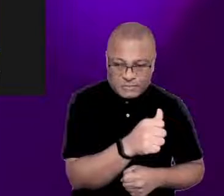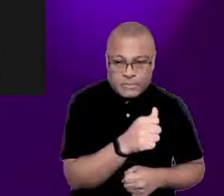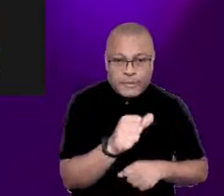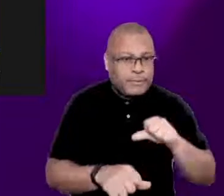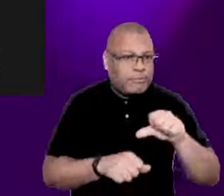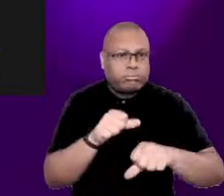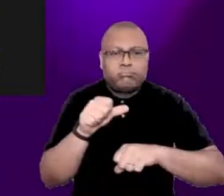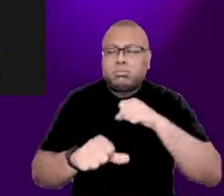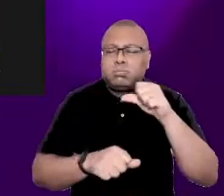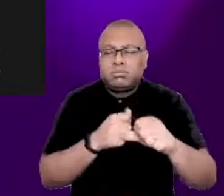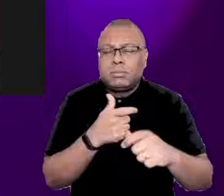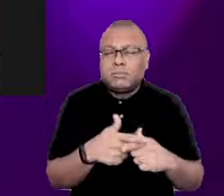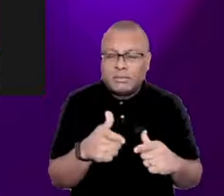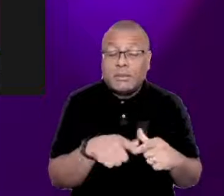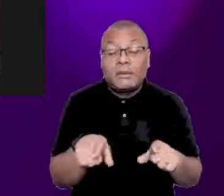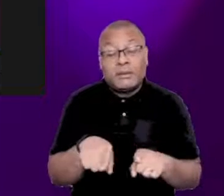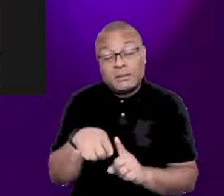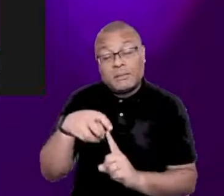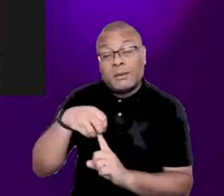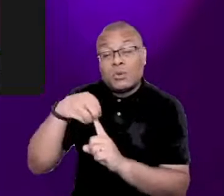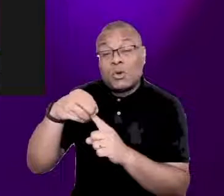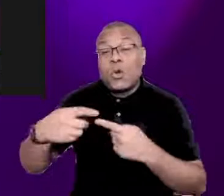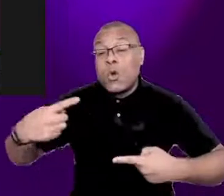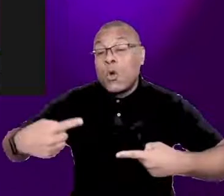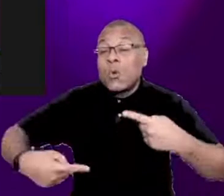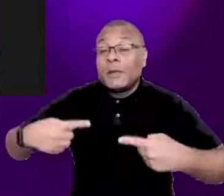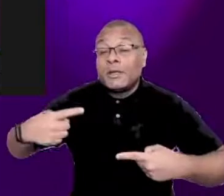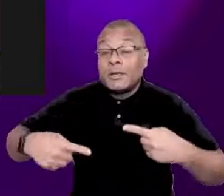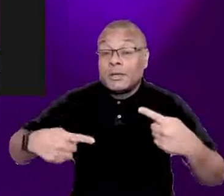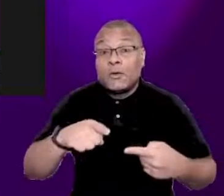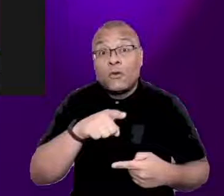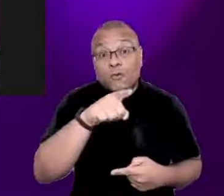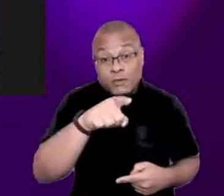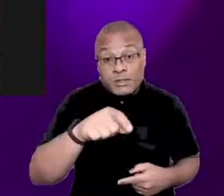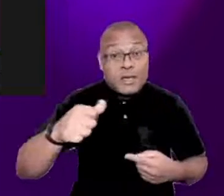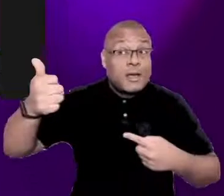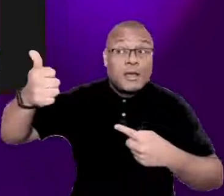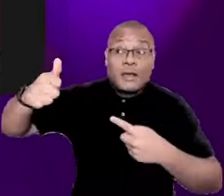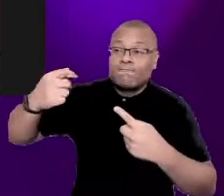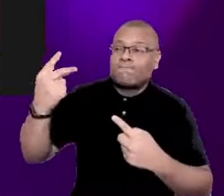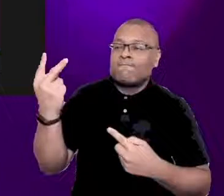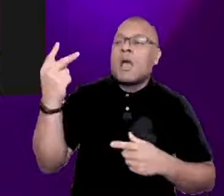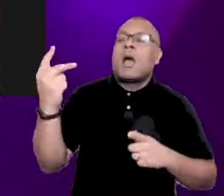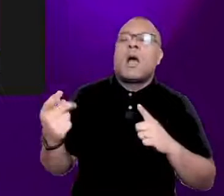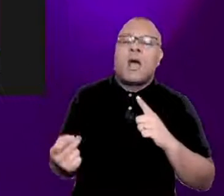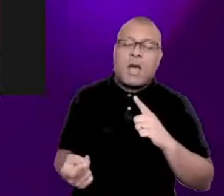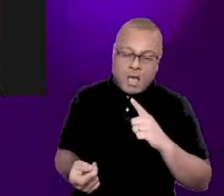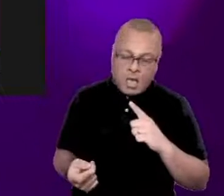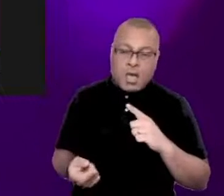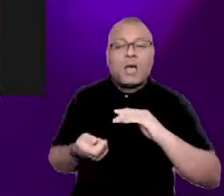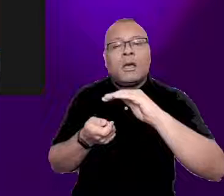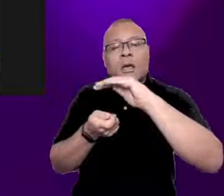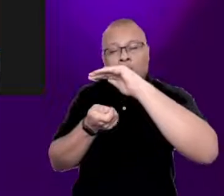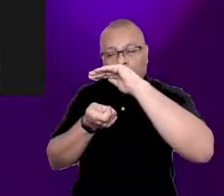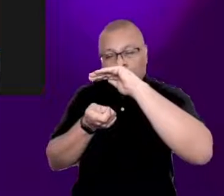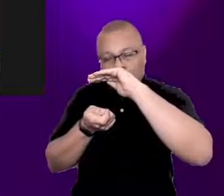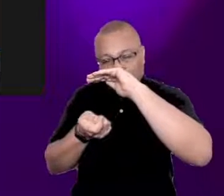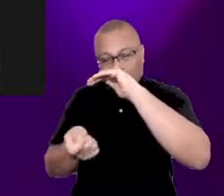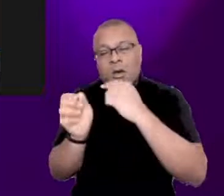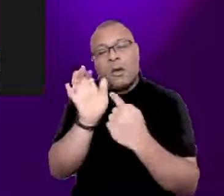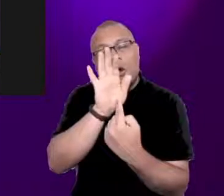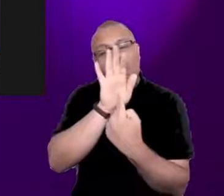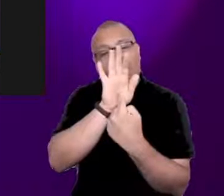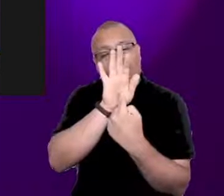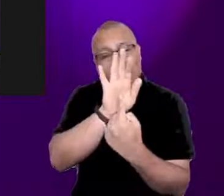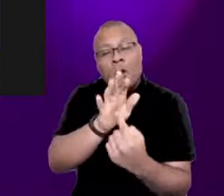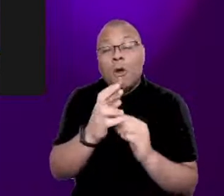que se pensar num posicionamento competitivo no qual você será valorizado porque você está investindo em demonstrar